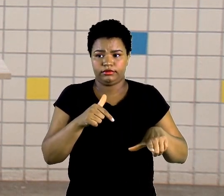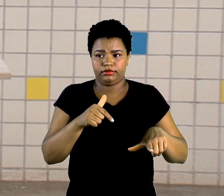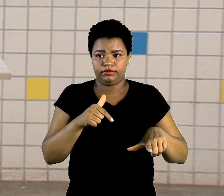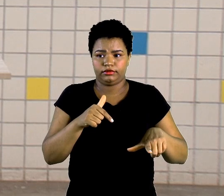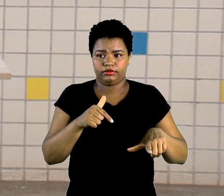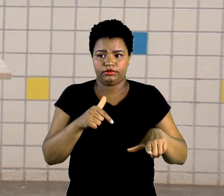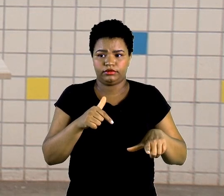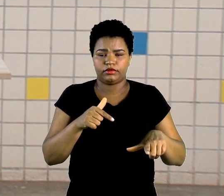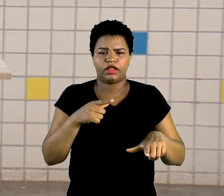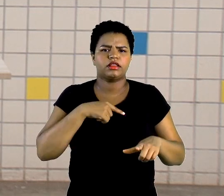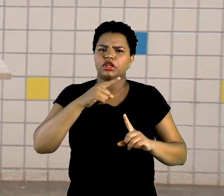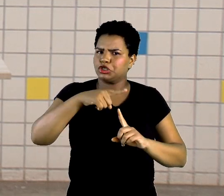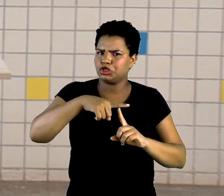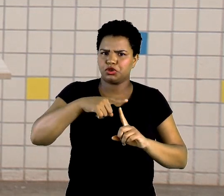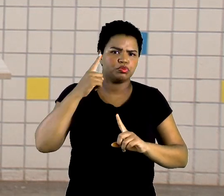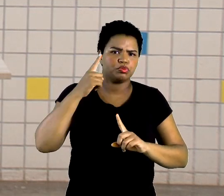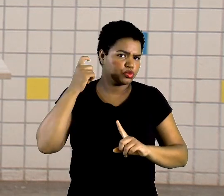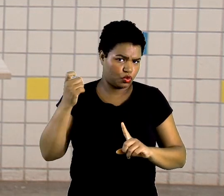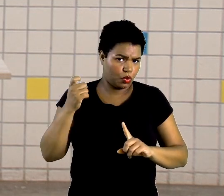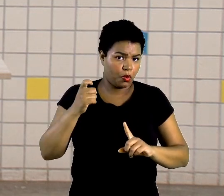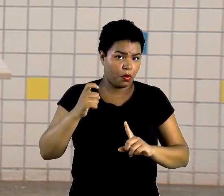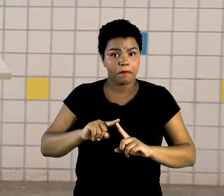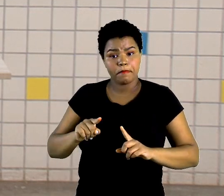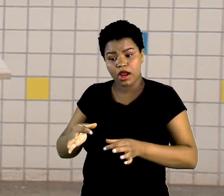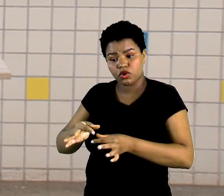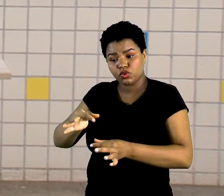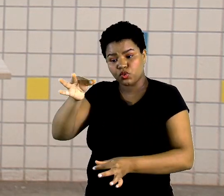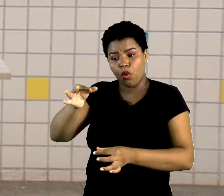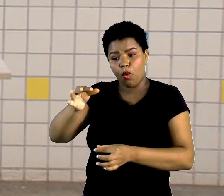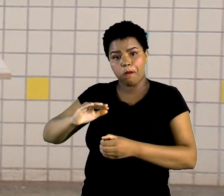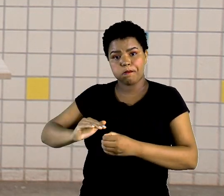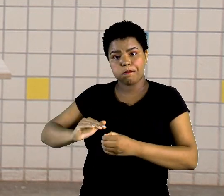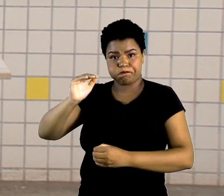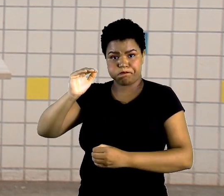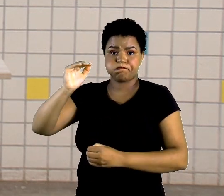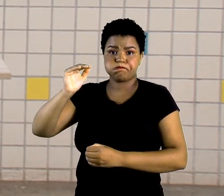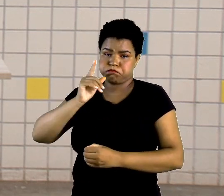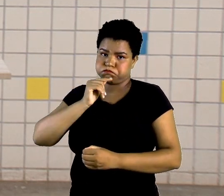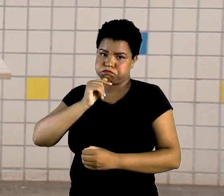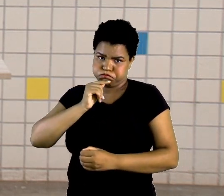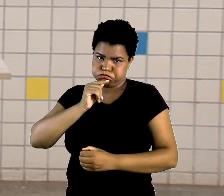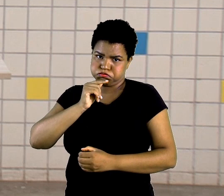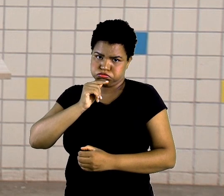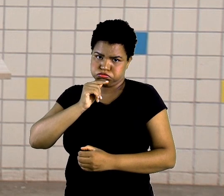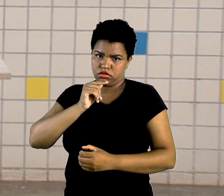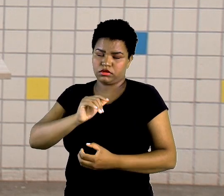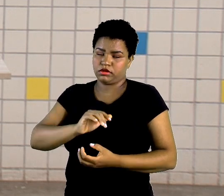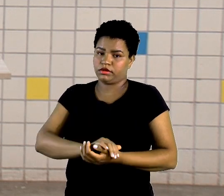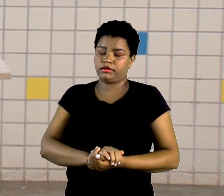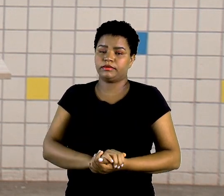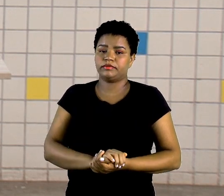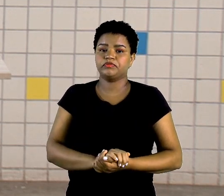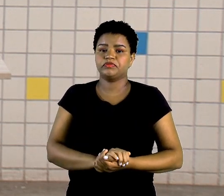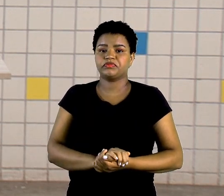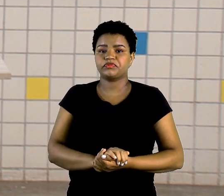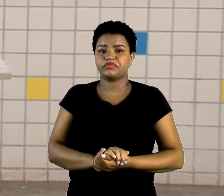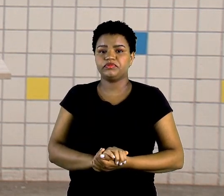ele tem um tipo de som. Mas o copo que está cheio de